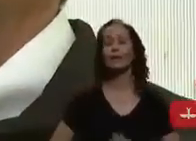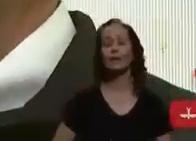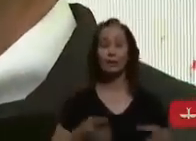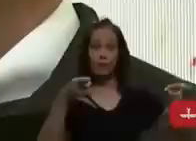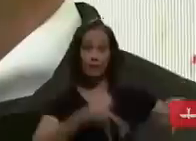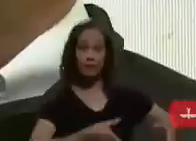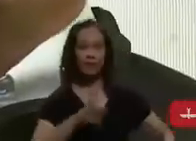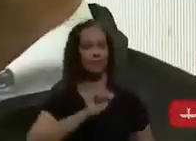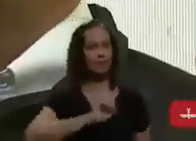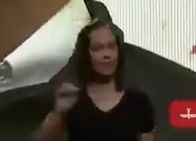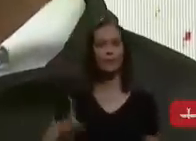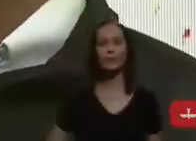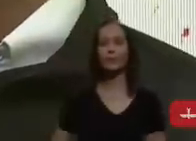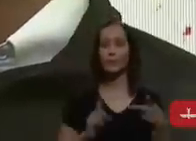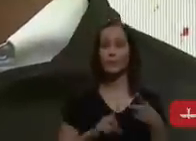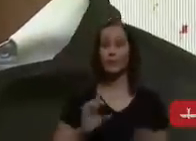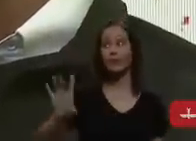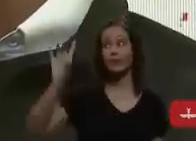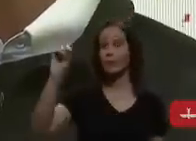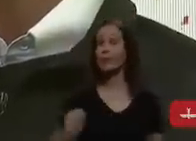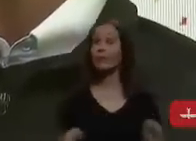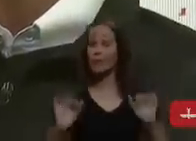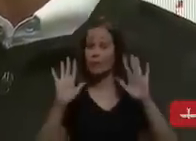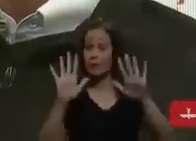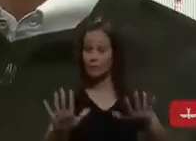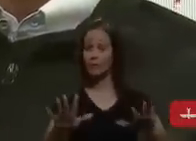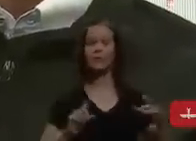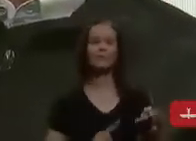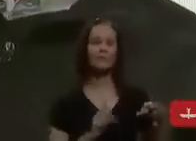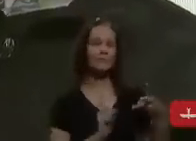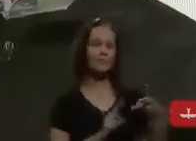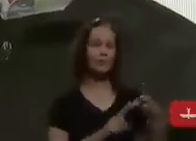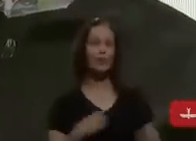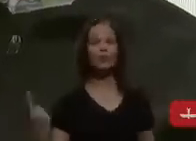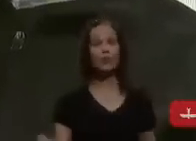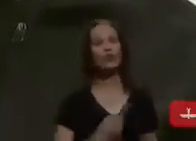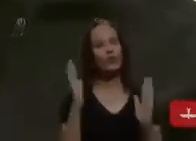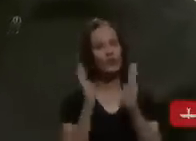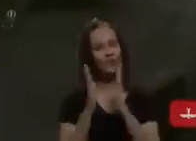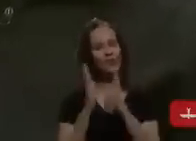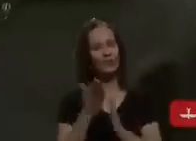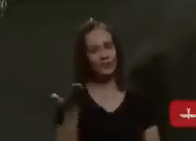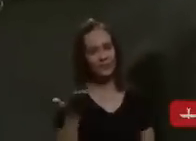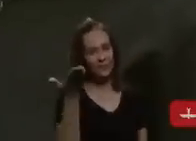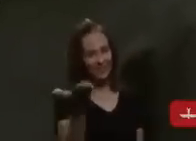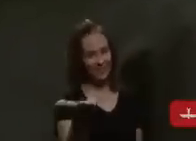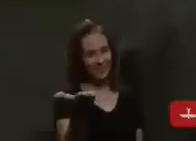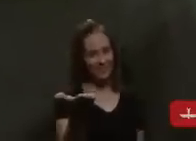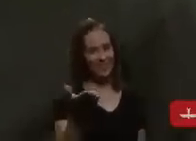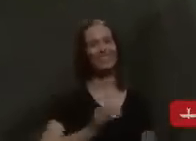desista, Deus te abençoe, estamos orando por você.